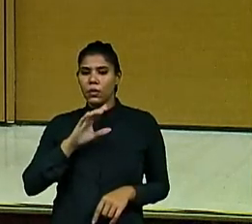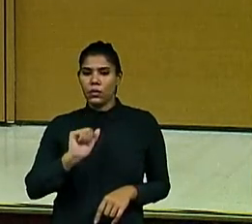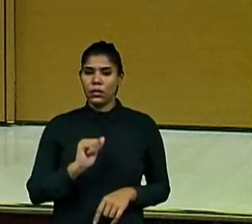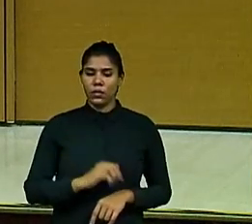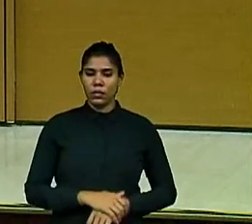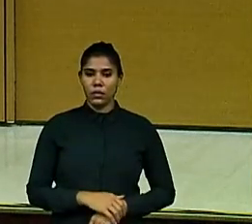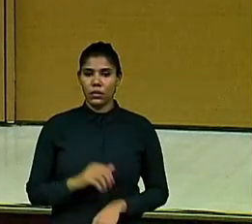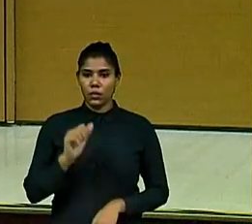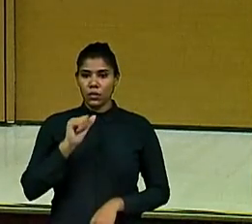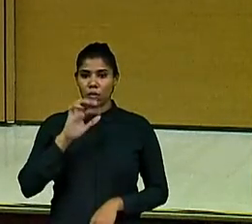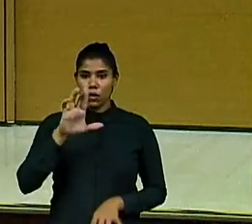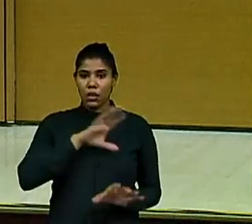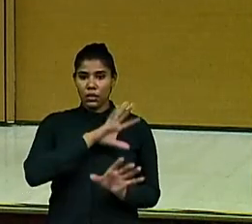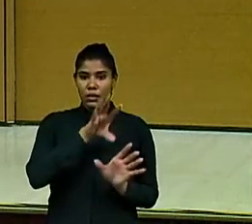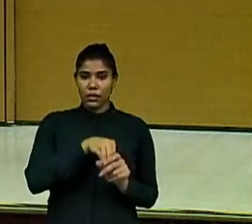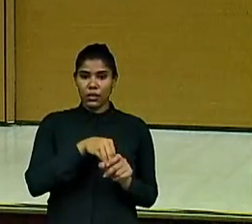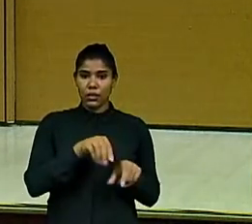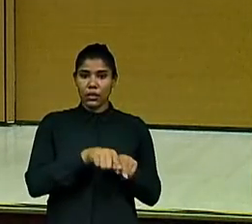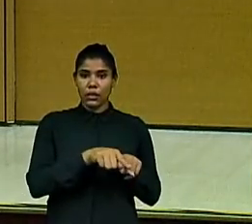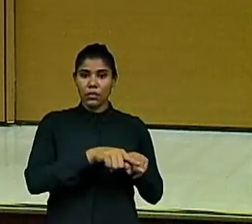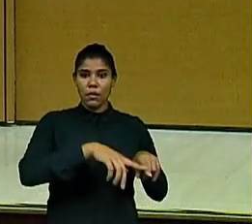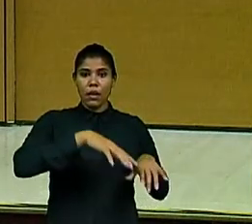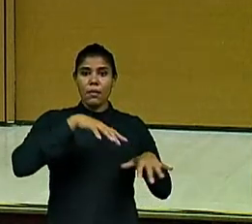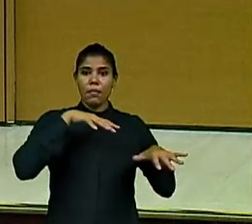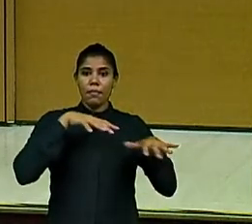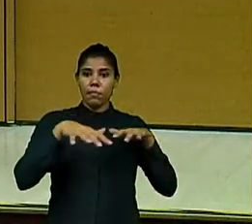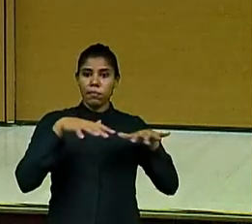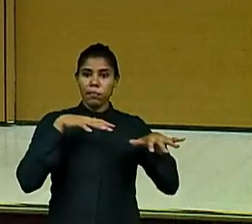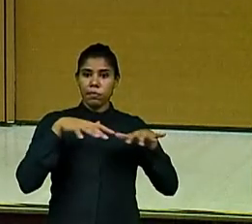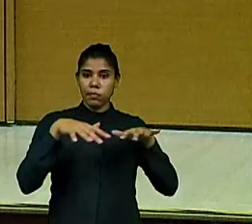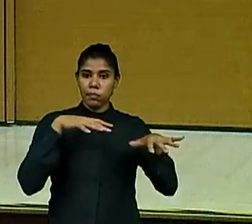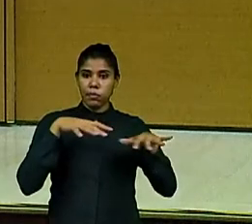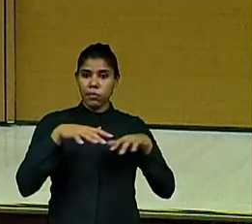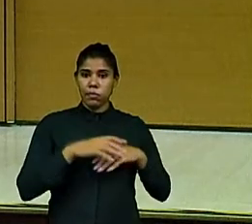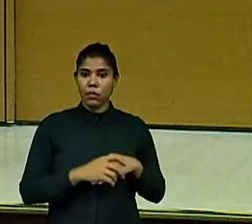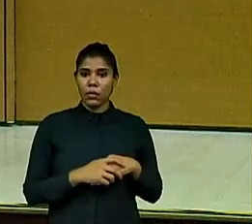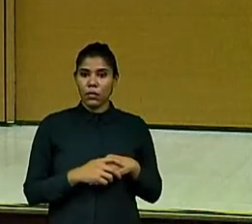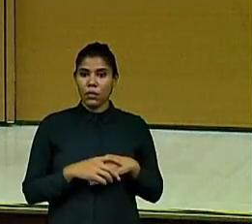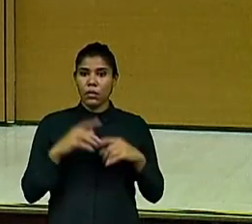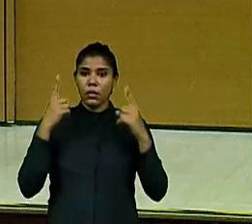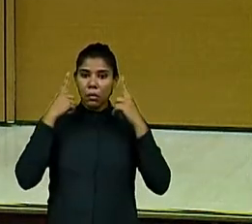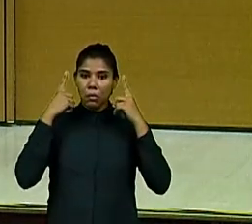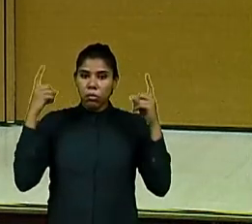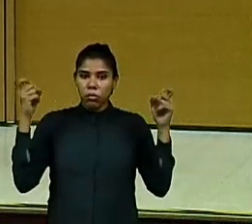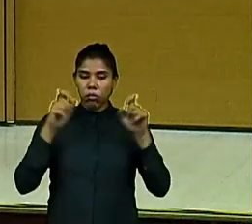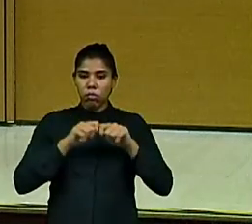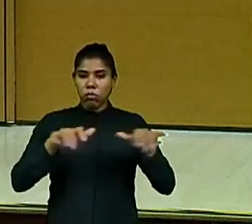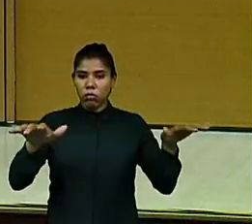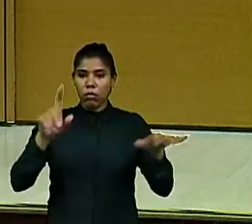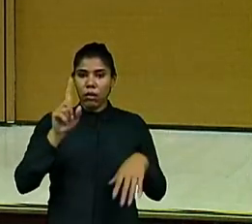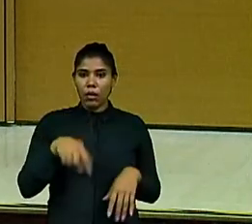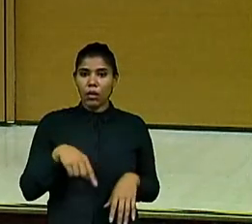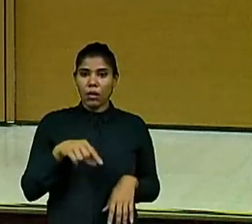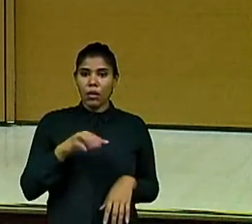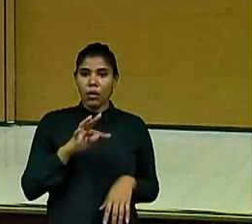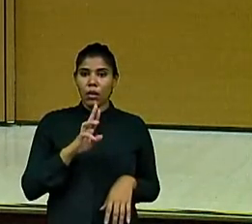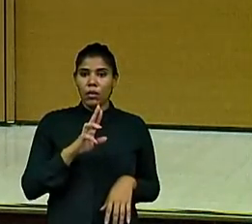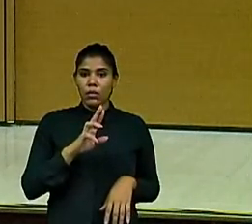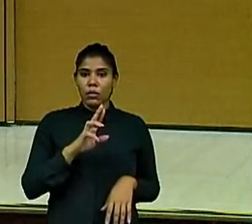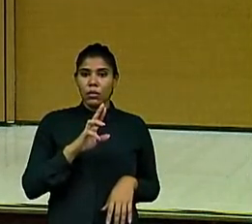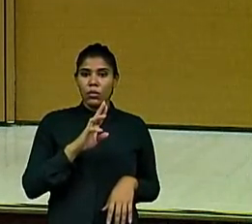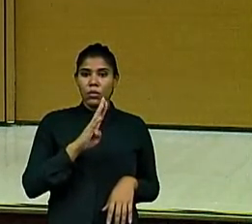ar está dentro também Oscila emitindo o som ali são chamados de tubos